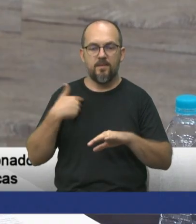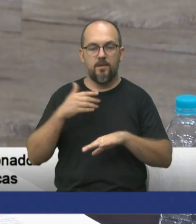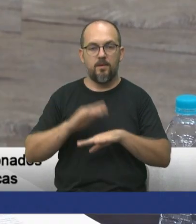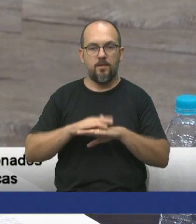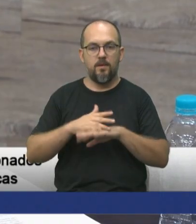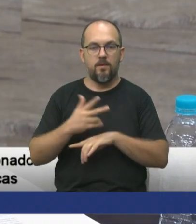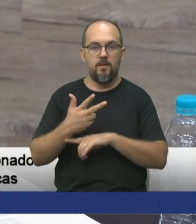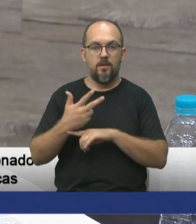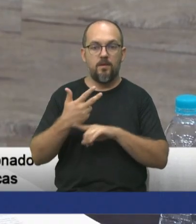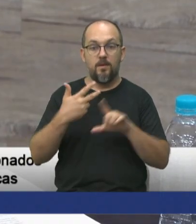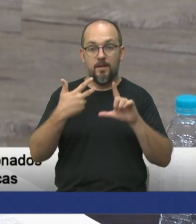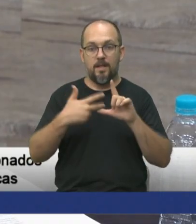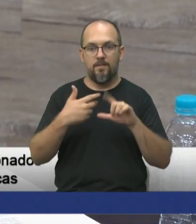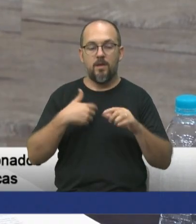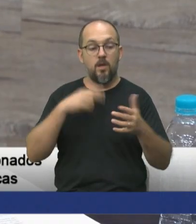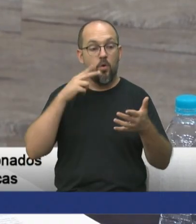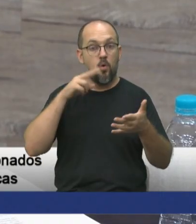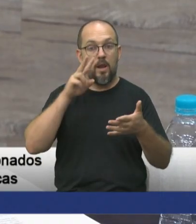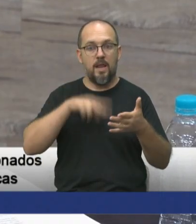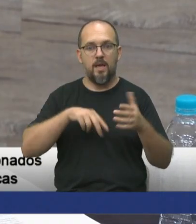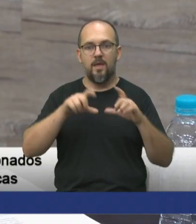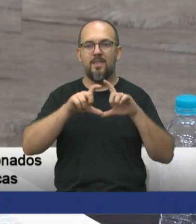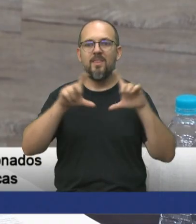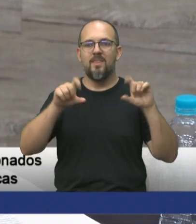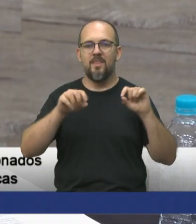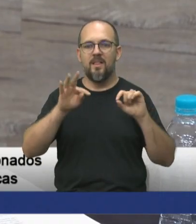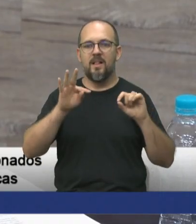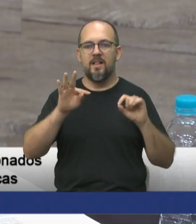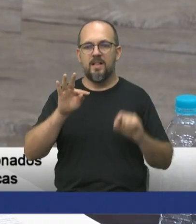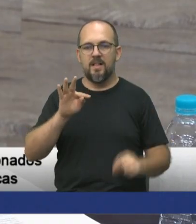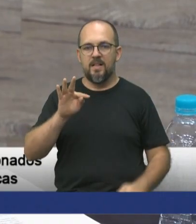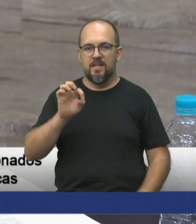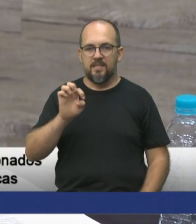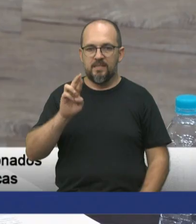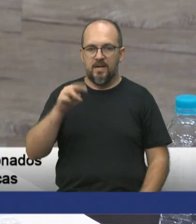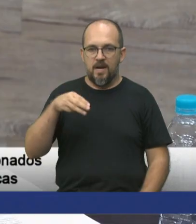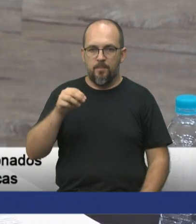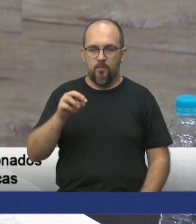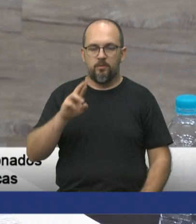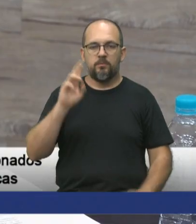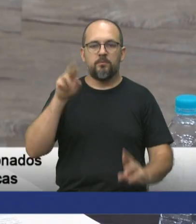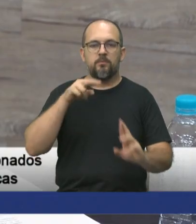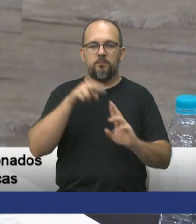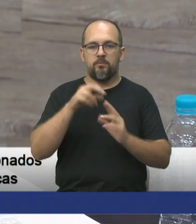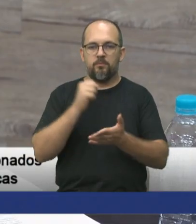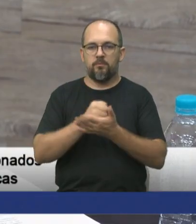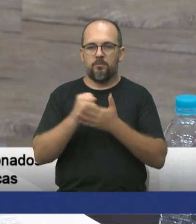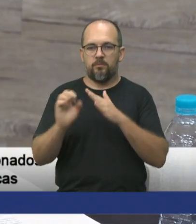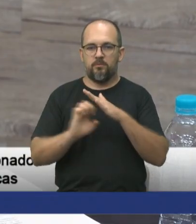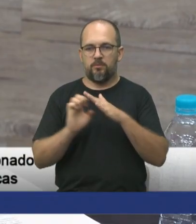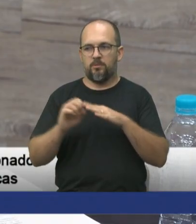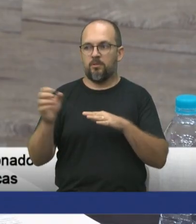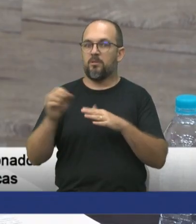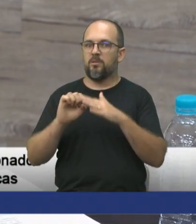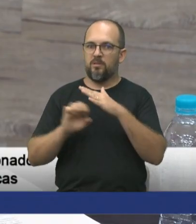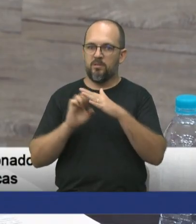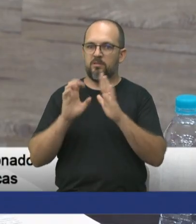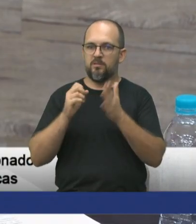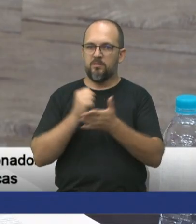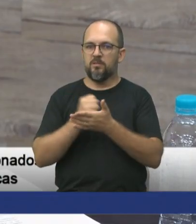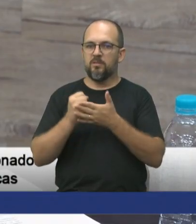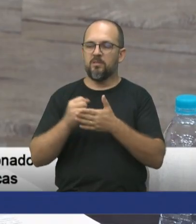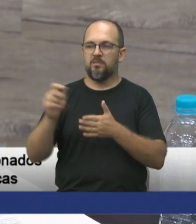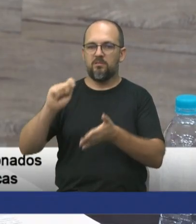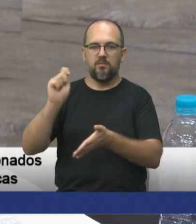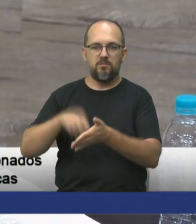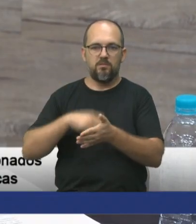eu li o termo de referência, que é o objeto que se usa para poder contratar a empresa. A empresa está contratada, acho que é assinado